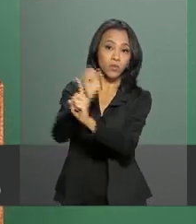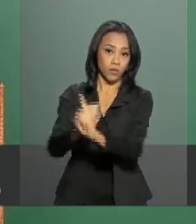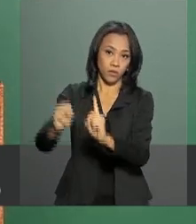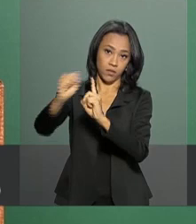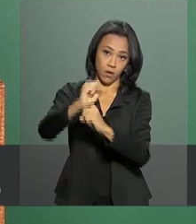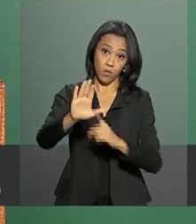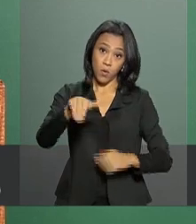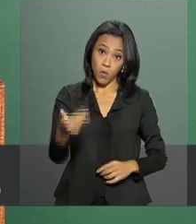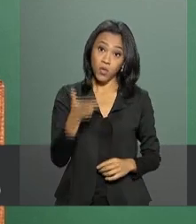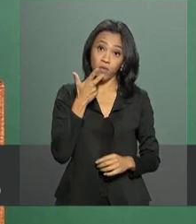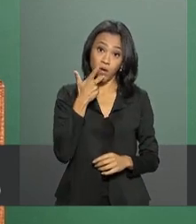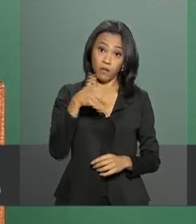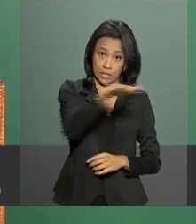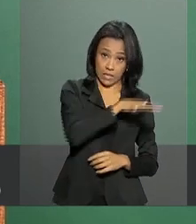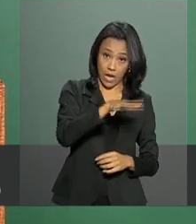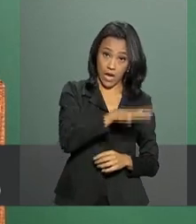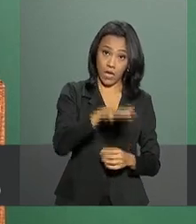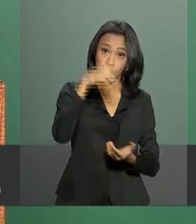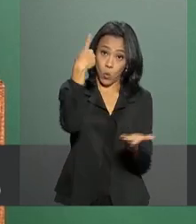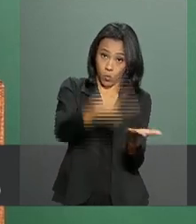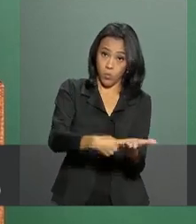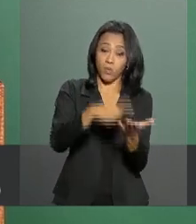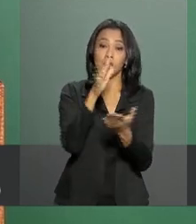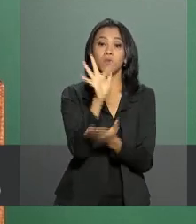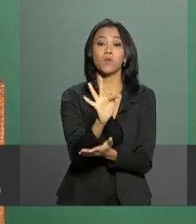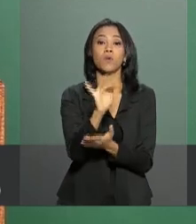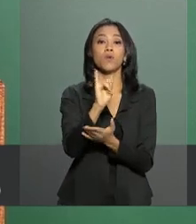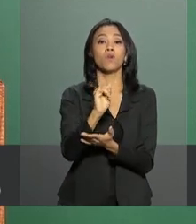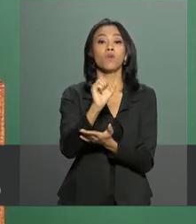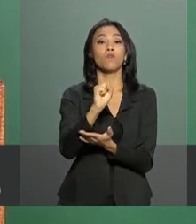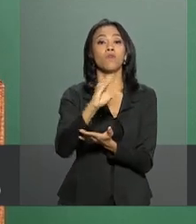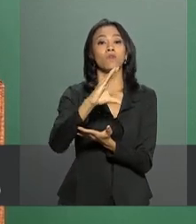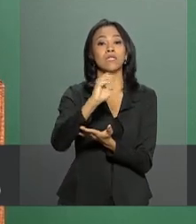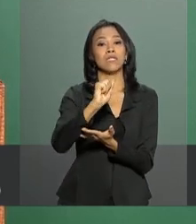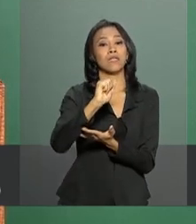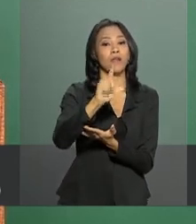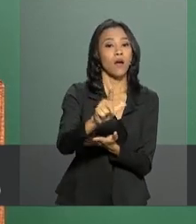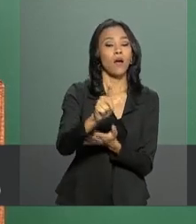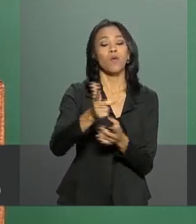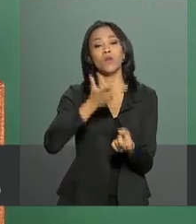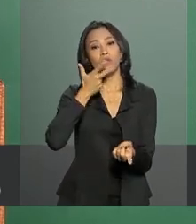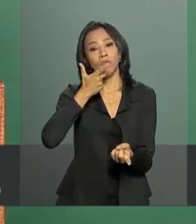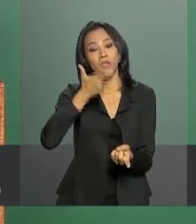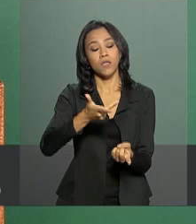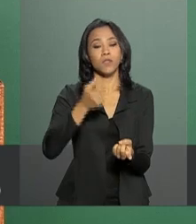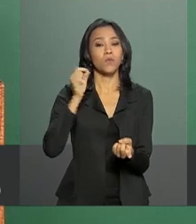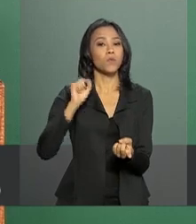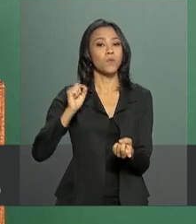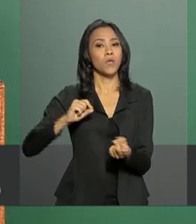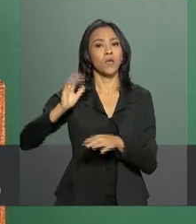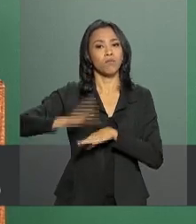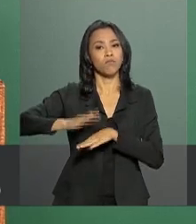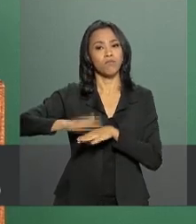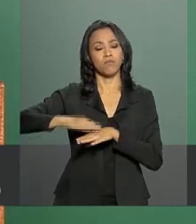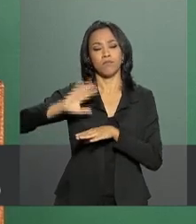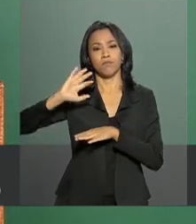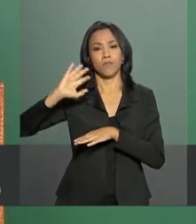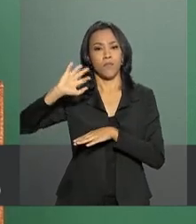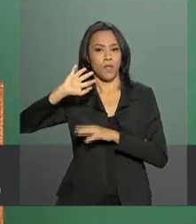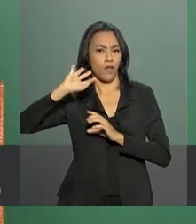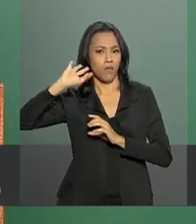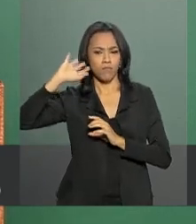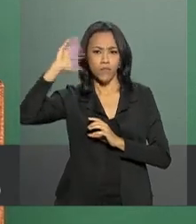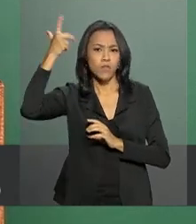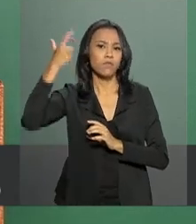quando falo da responsabilidade fiscal eu estou dizendo de gestos e atos que nós tomamos no governo para